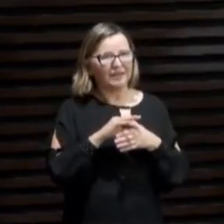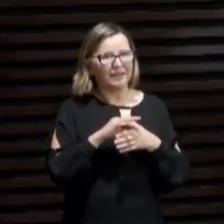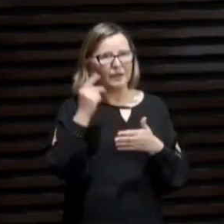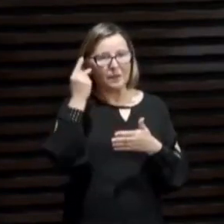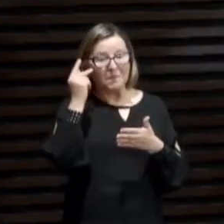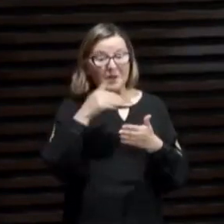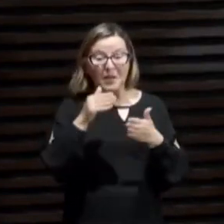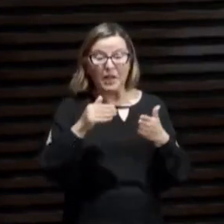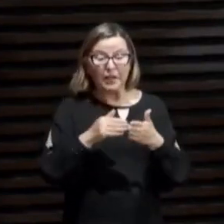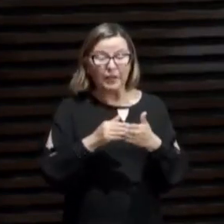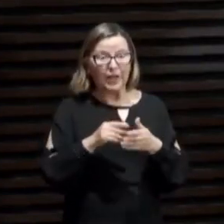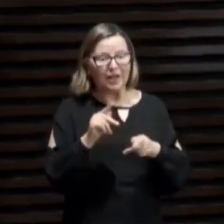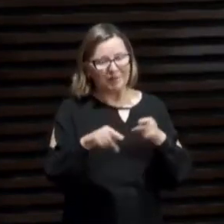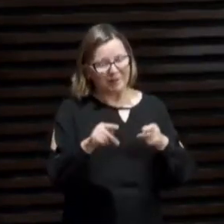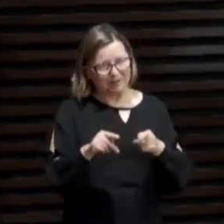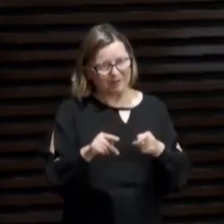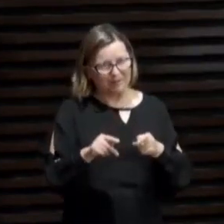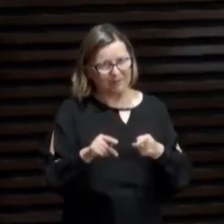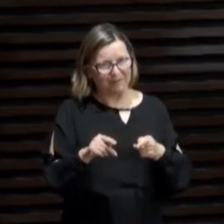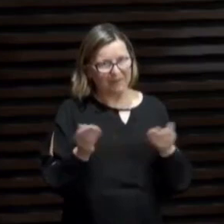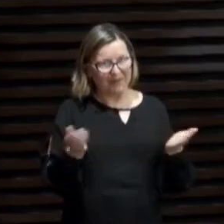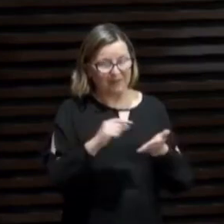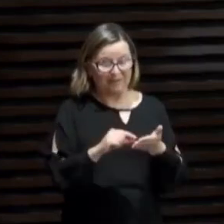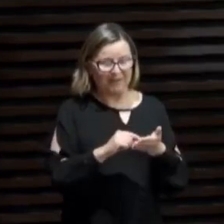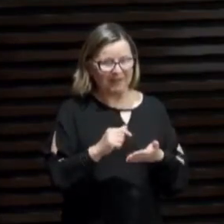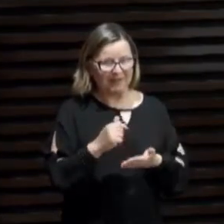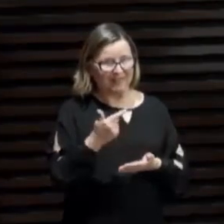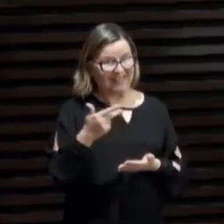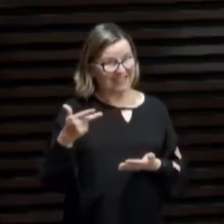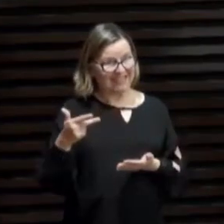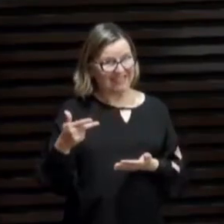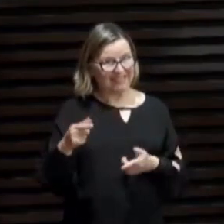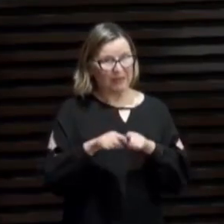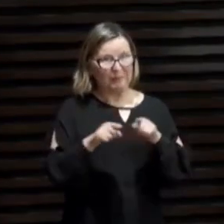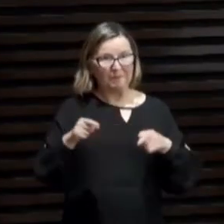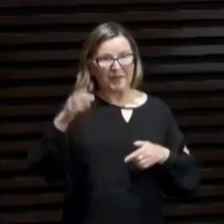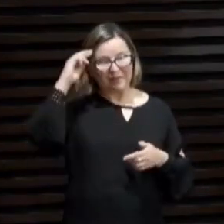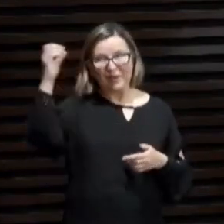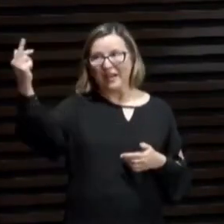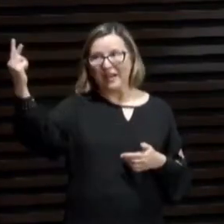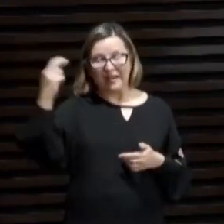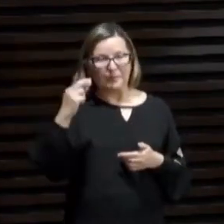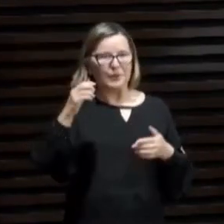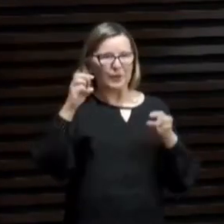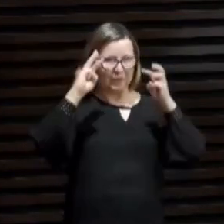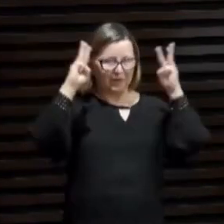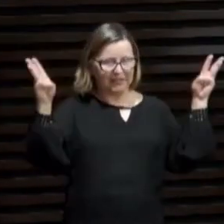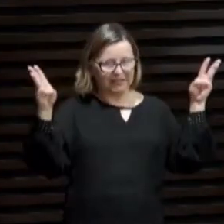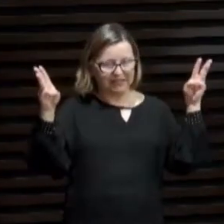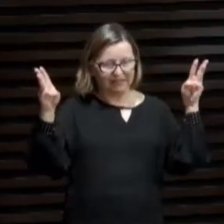pessoas. Mas olha o versículo 23, o que Deus fala para ele? Porém o Senhor respondeu a Moisés,